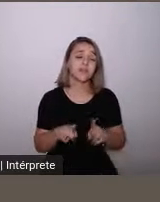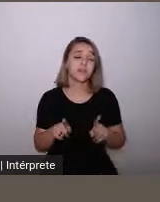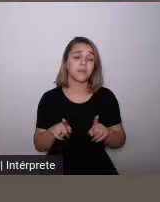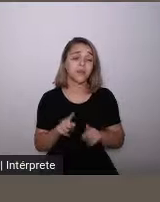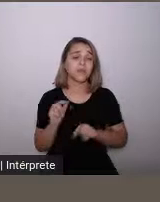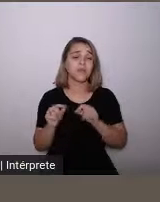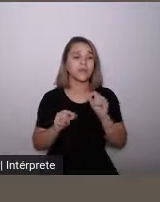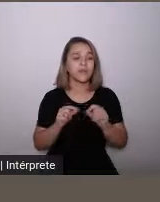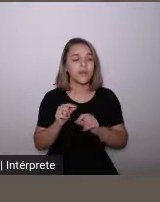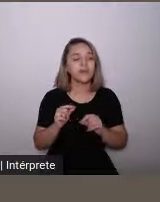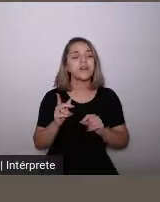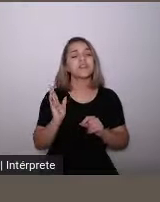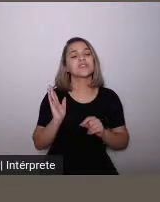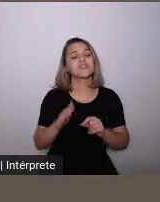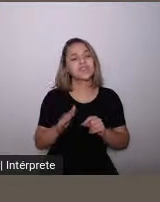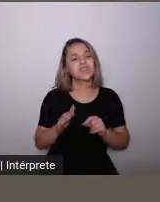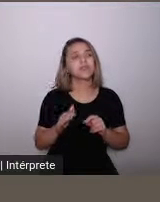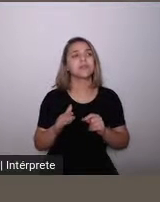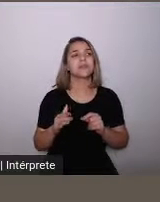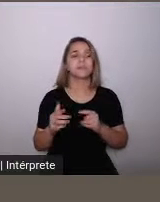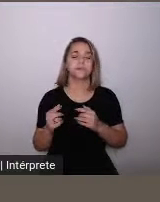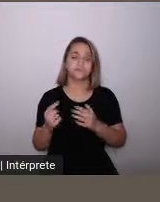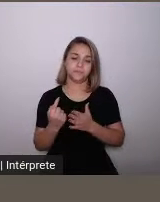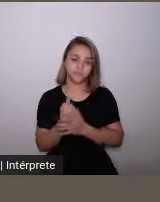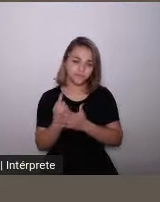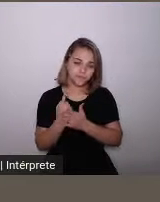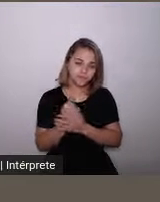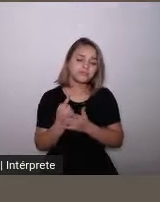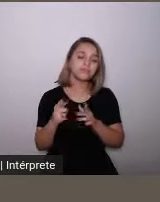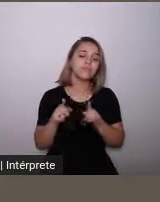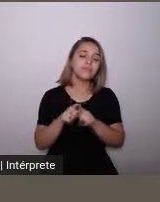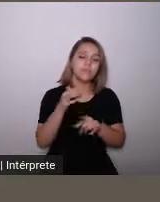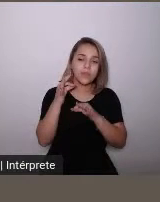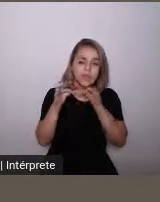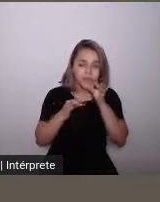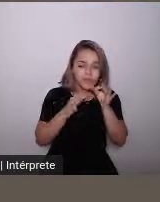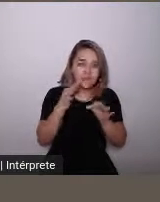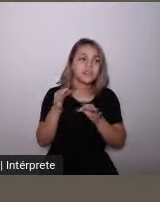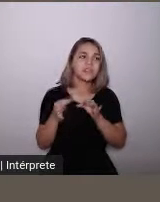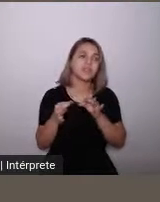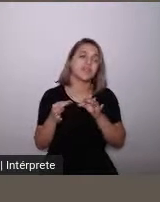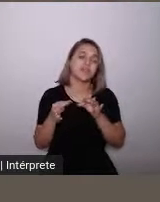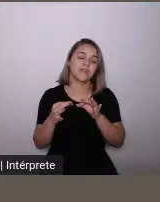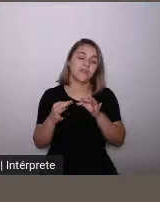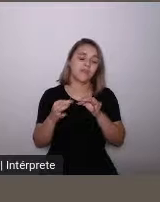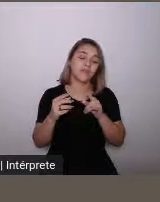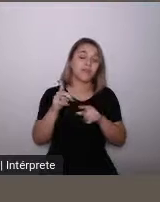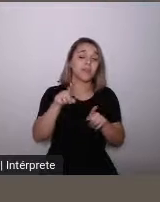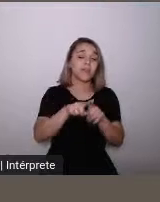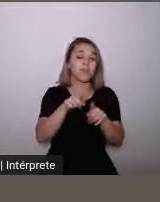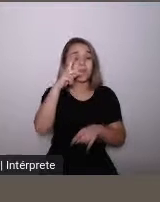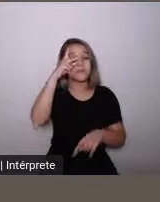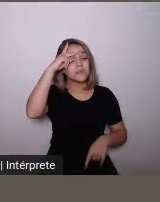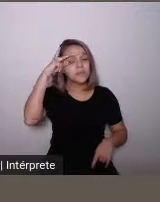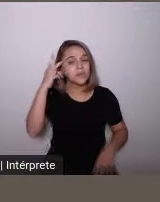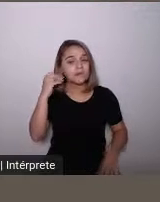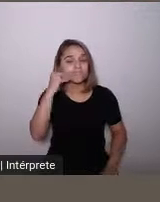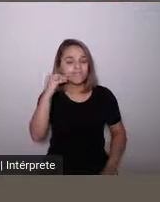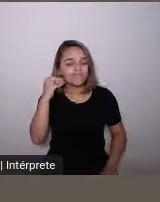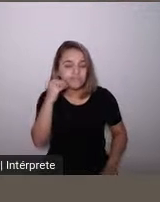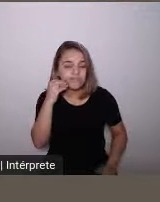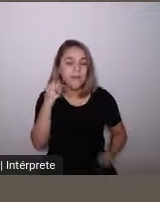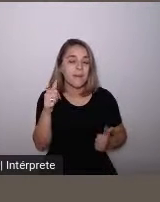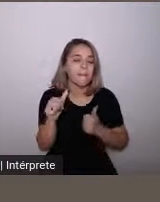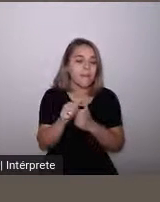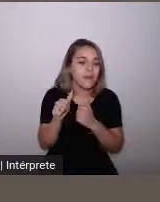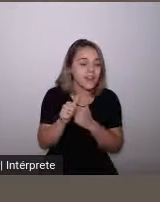também questionada, não é, pela crítica e por aqueles que tentavam se aproximar do meio. Essa prática